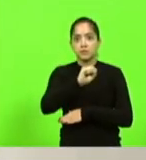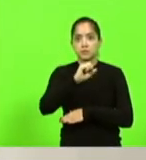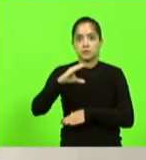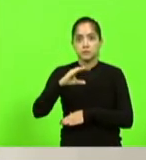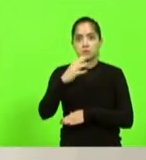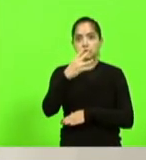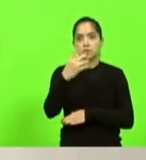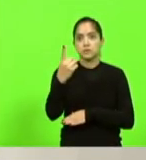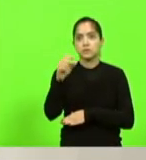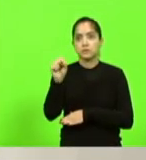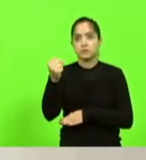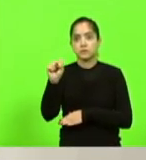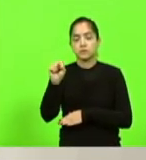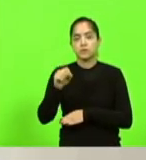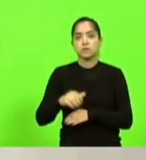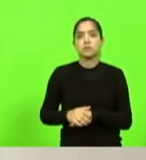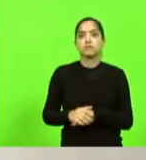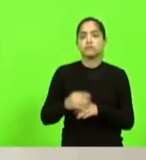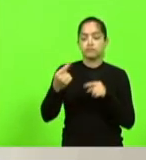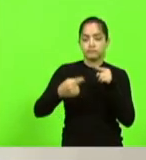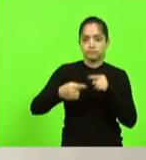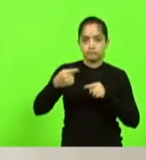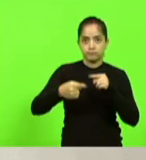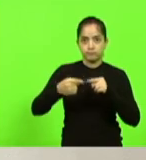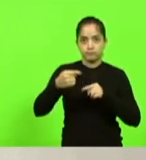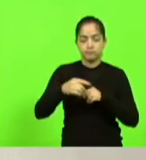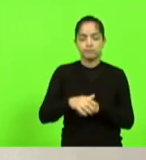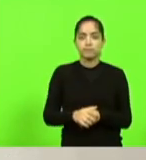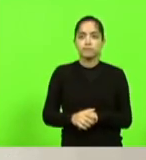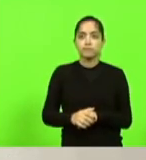SC-418. Em discussão?